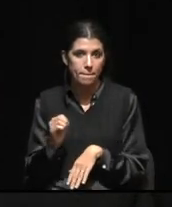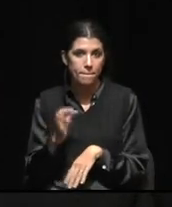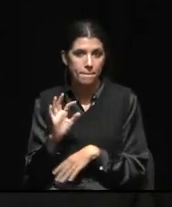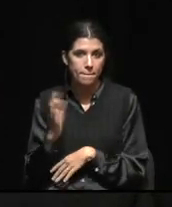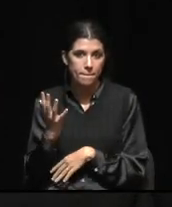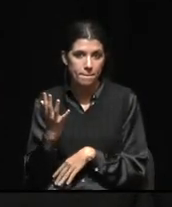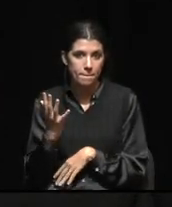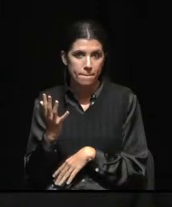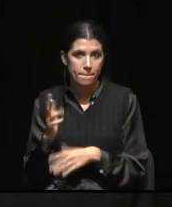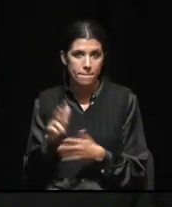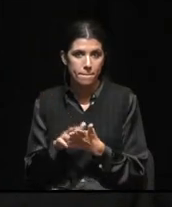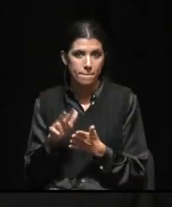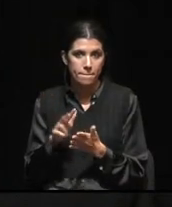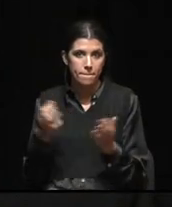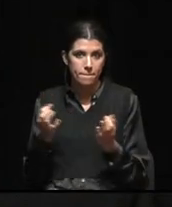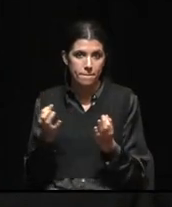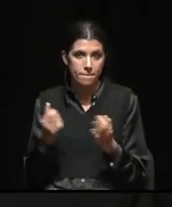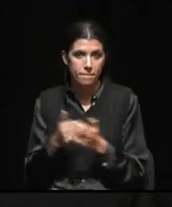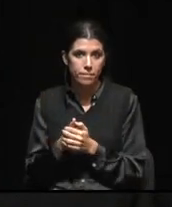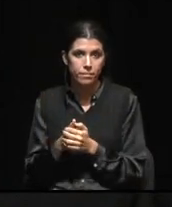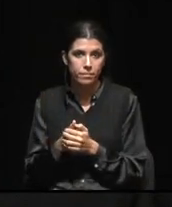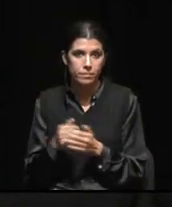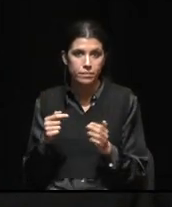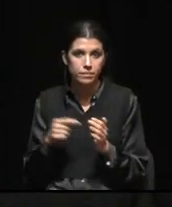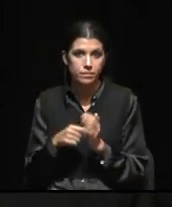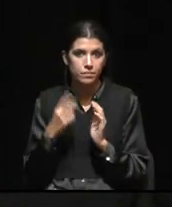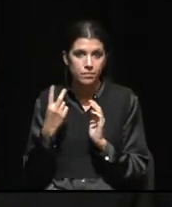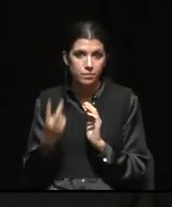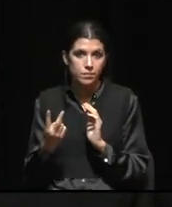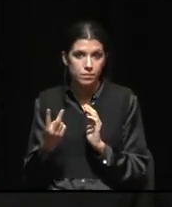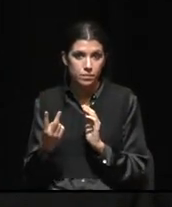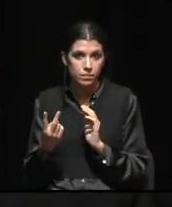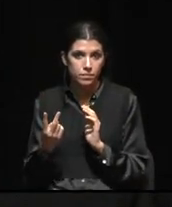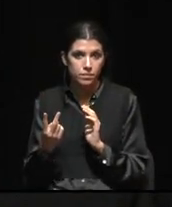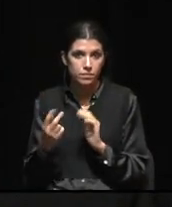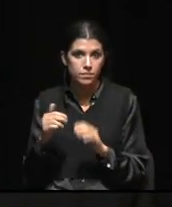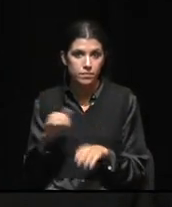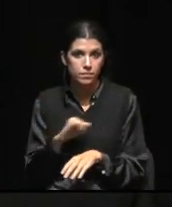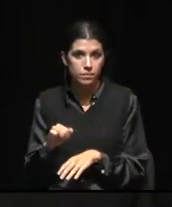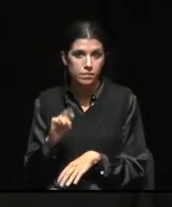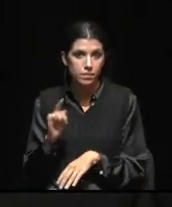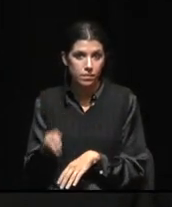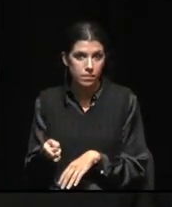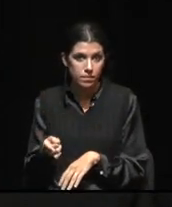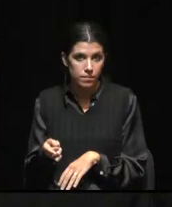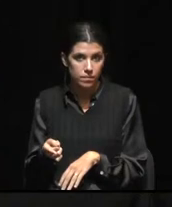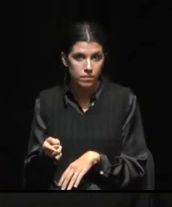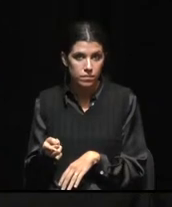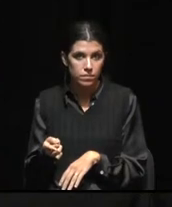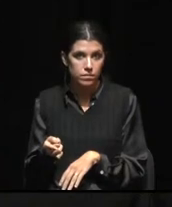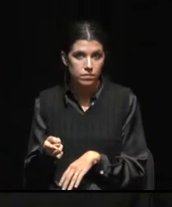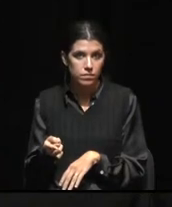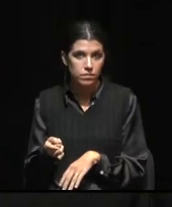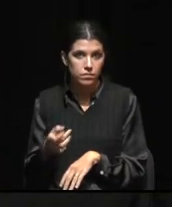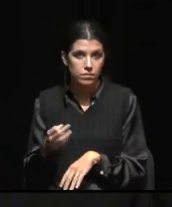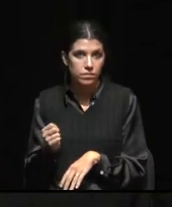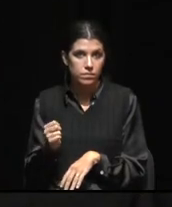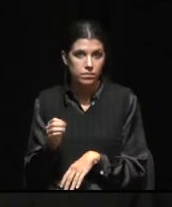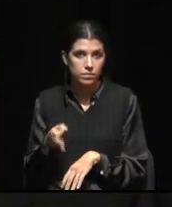Pan foi aprovado ponto dois quem Vota contra